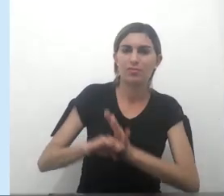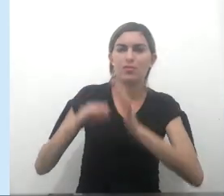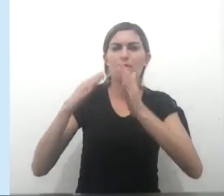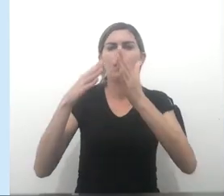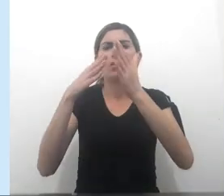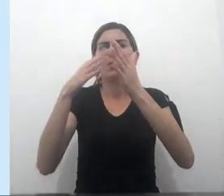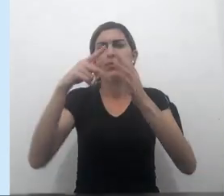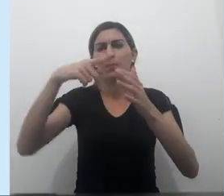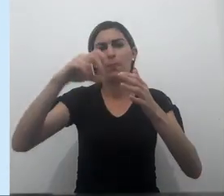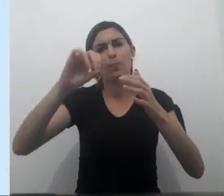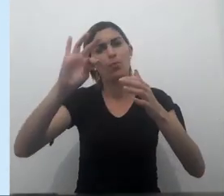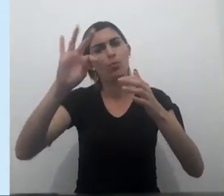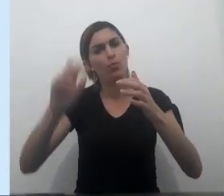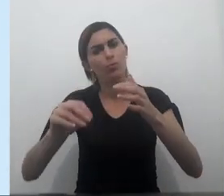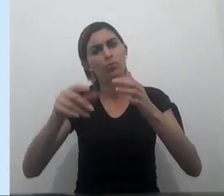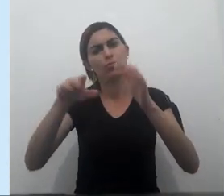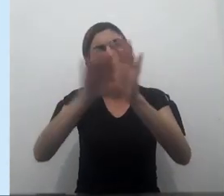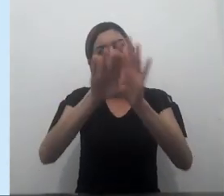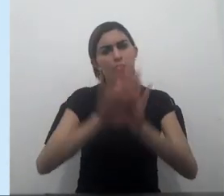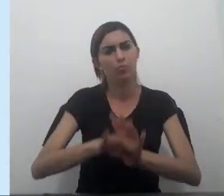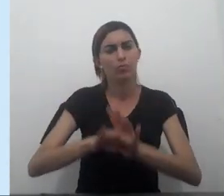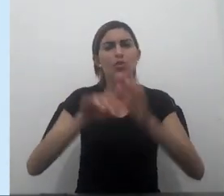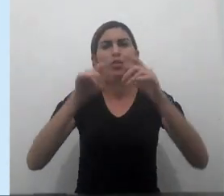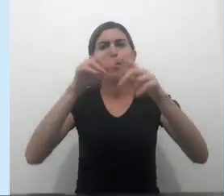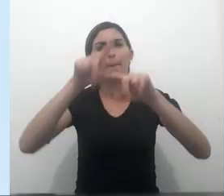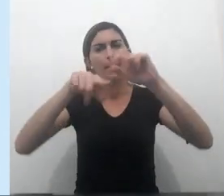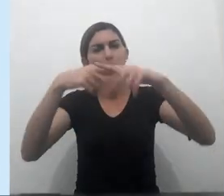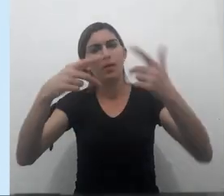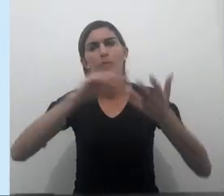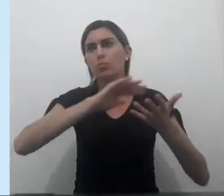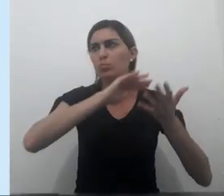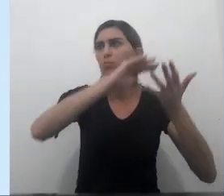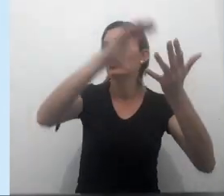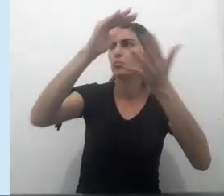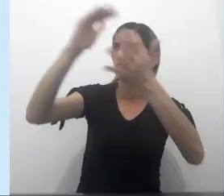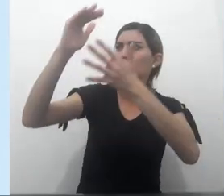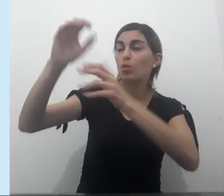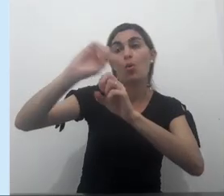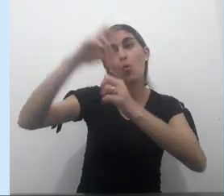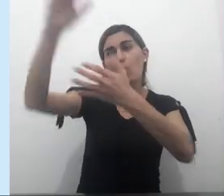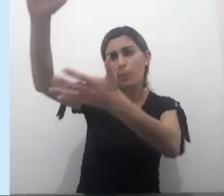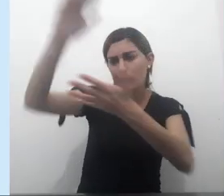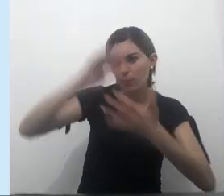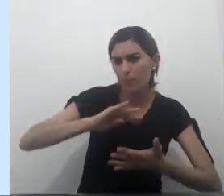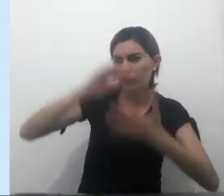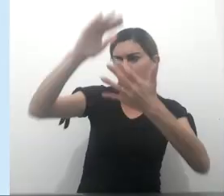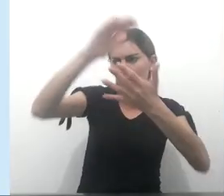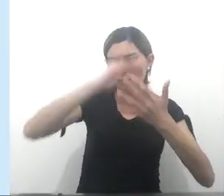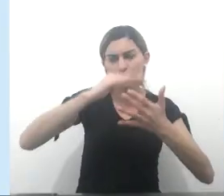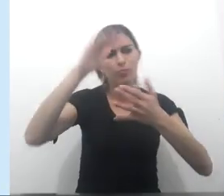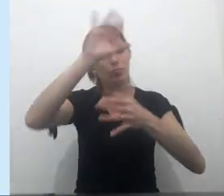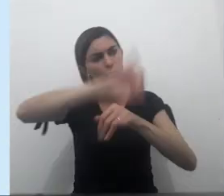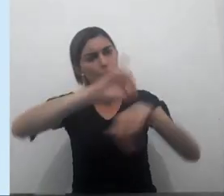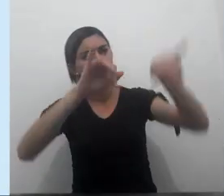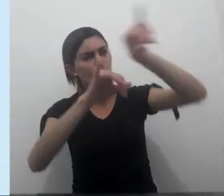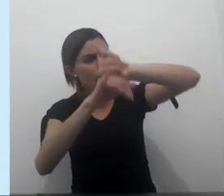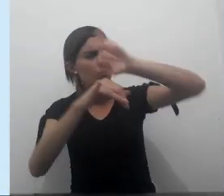nesses portos, tá? Geralmente elas liberam as suas mercadorias ou elas abastecem,